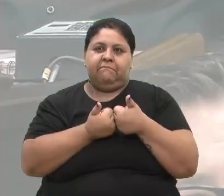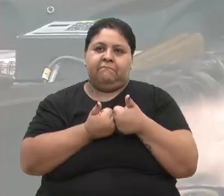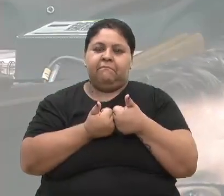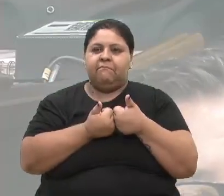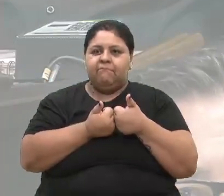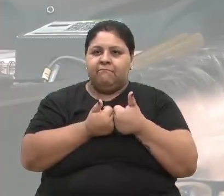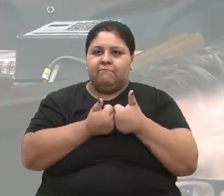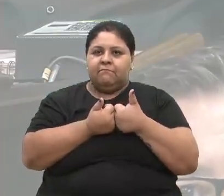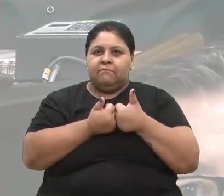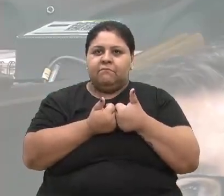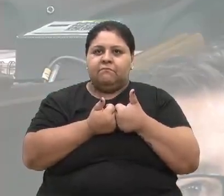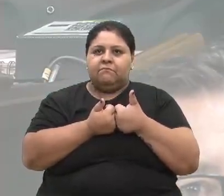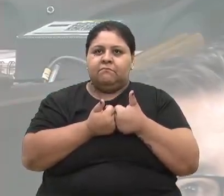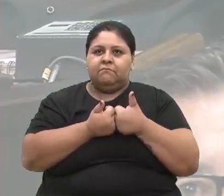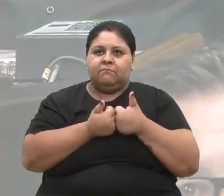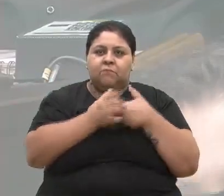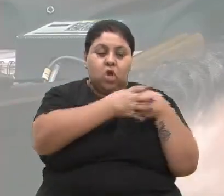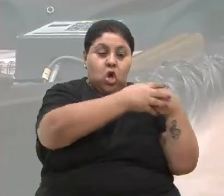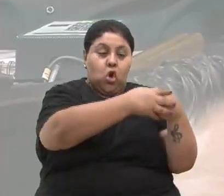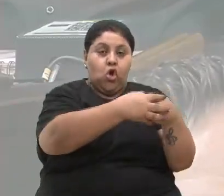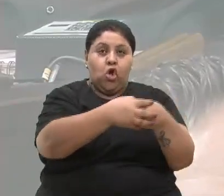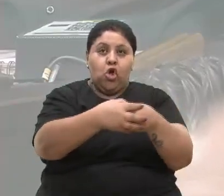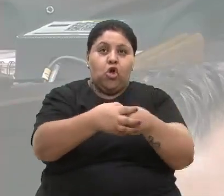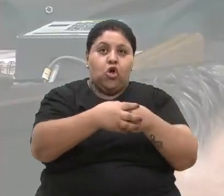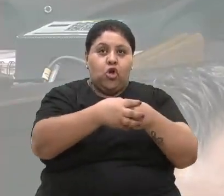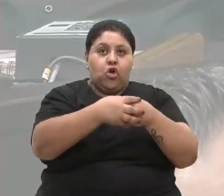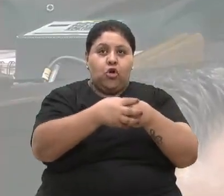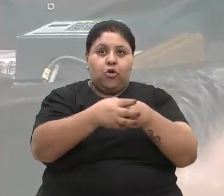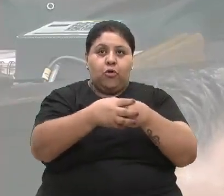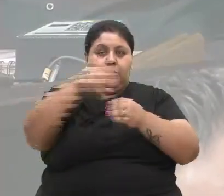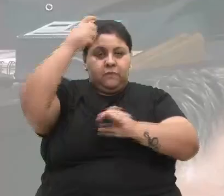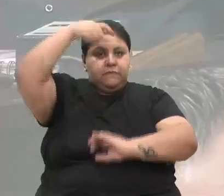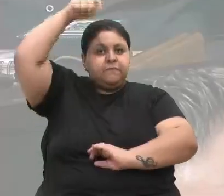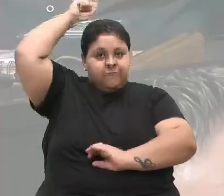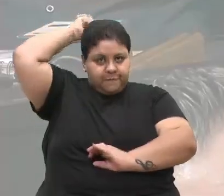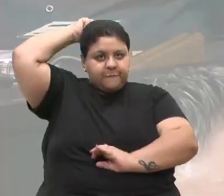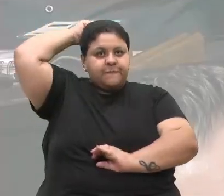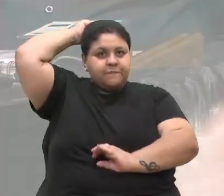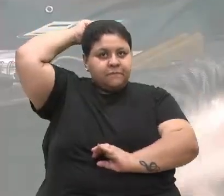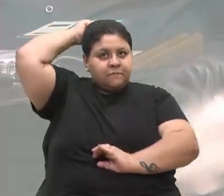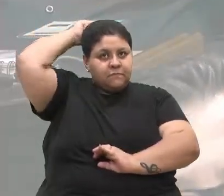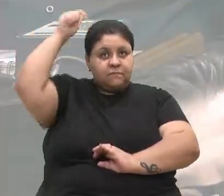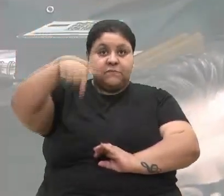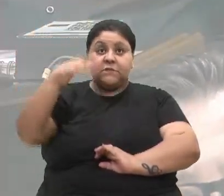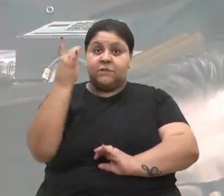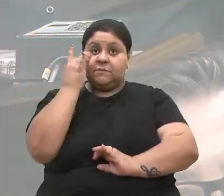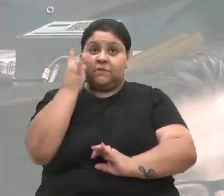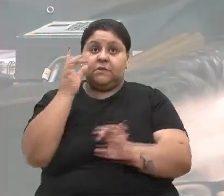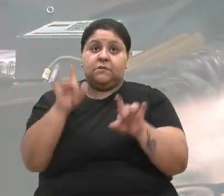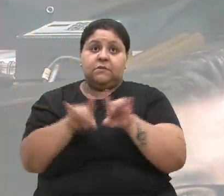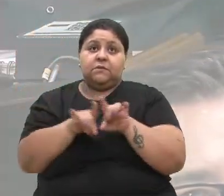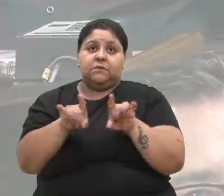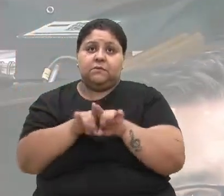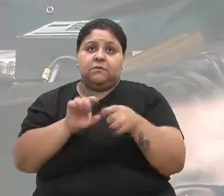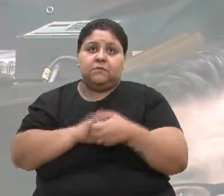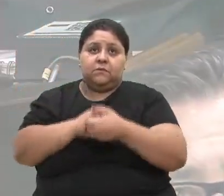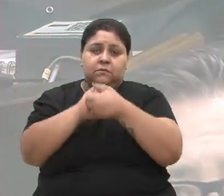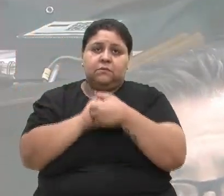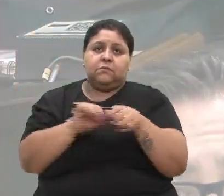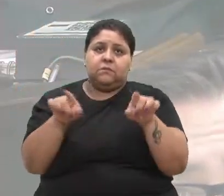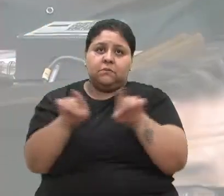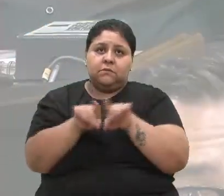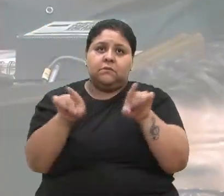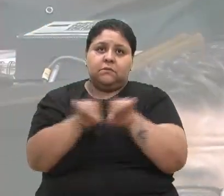com um corpo docente da Universidade de Caxias do Sul, aqui presente. Cumprimentar